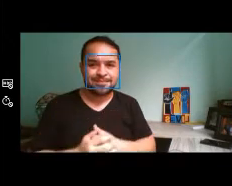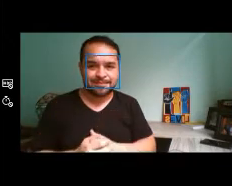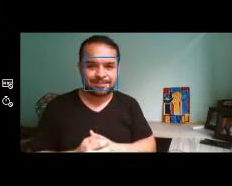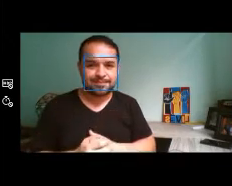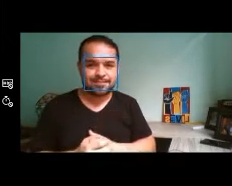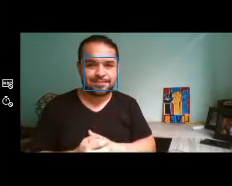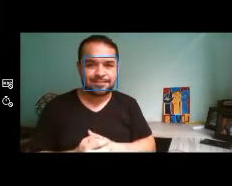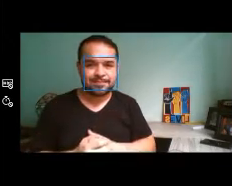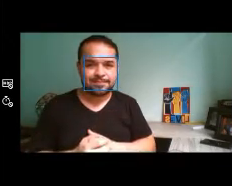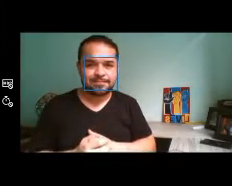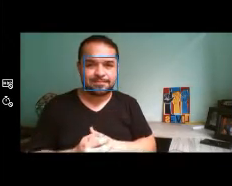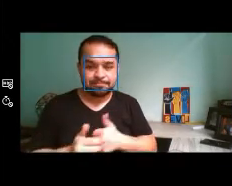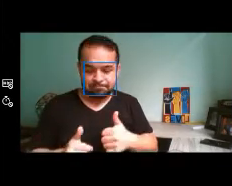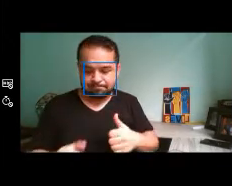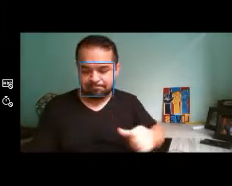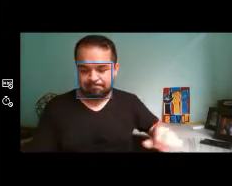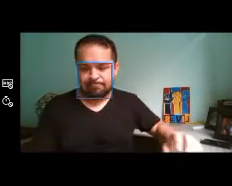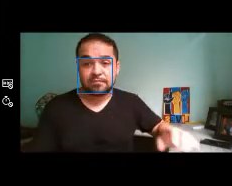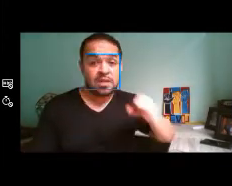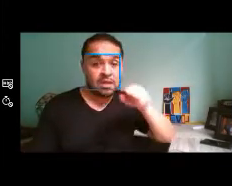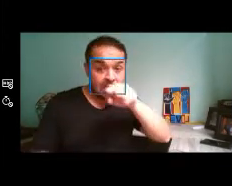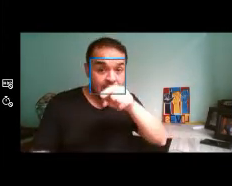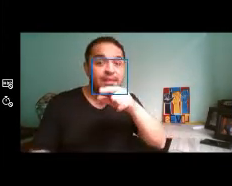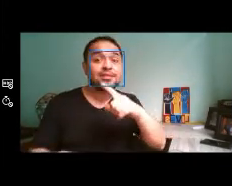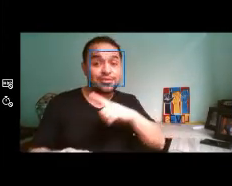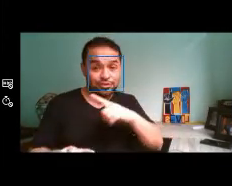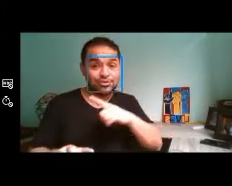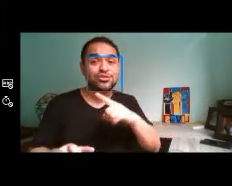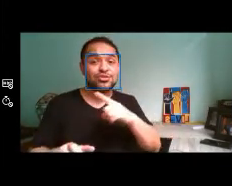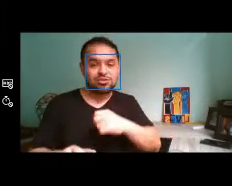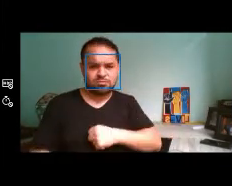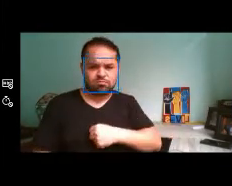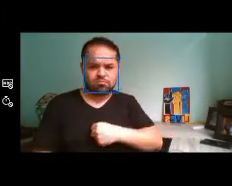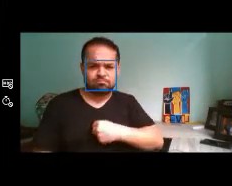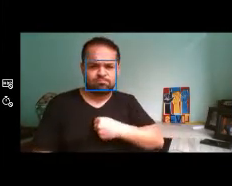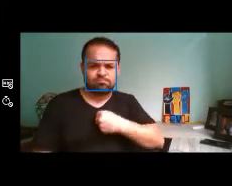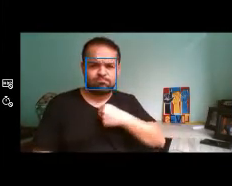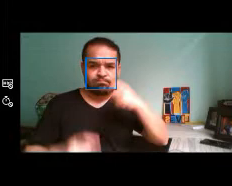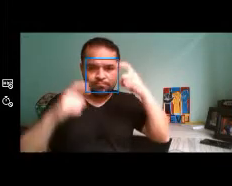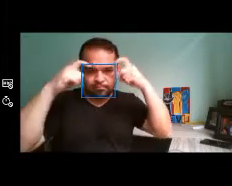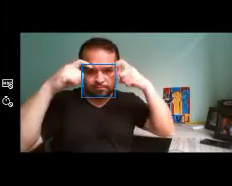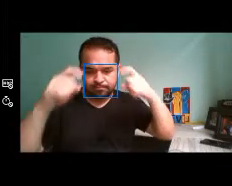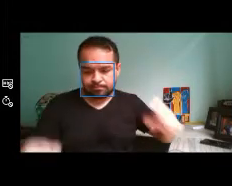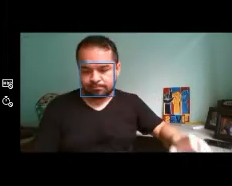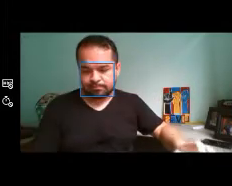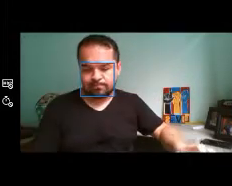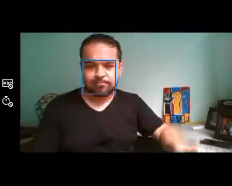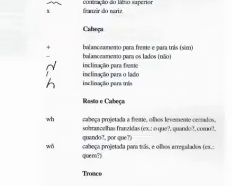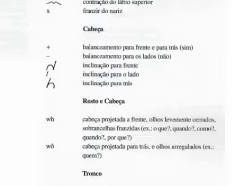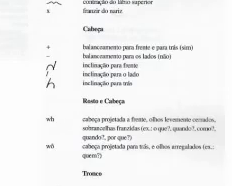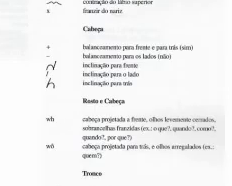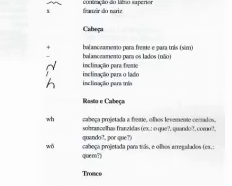símbolos para as expressões, nesse caso aí, das faciais apenas, né?